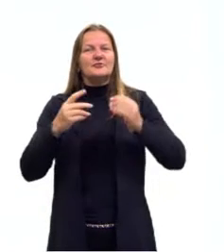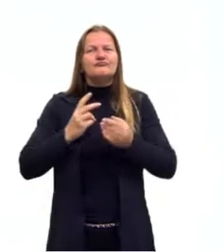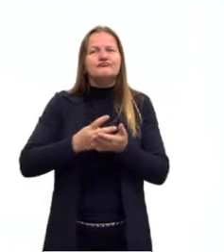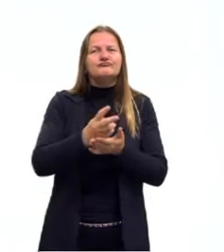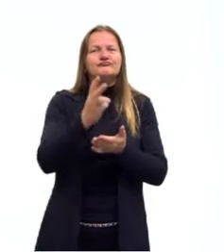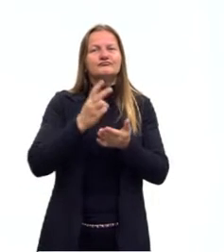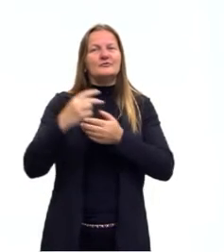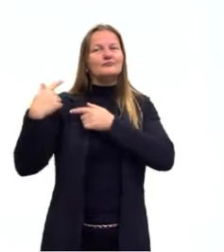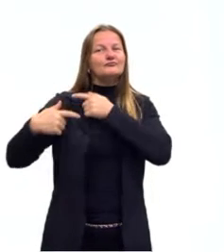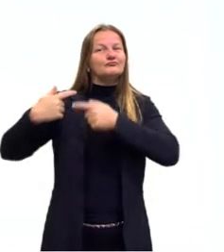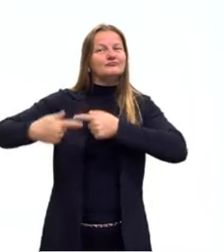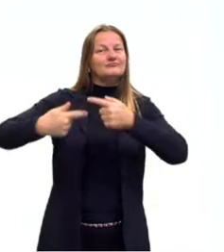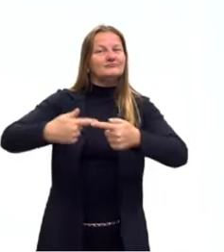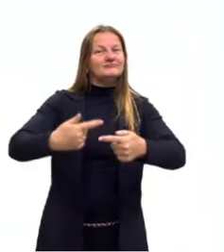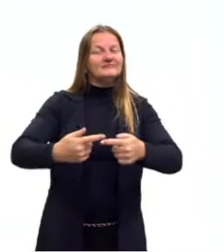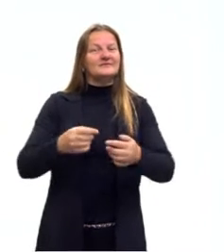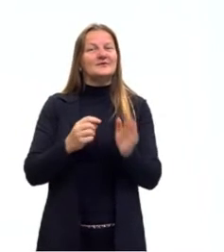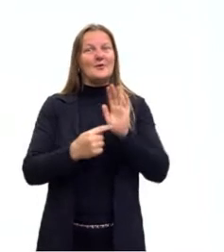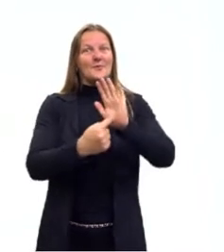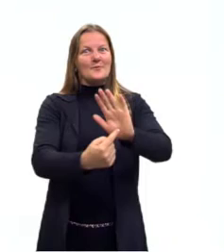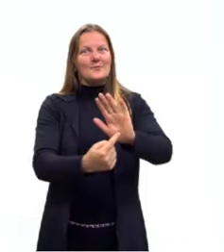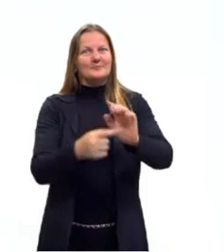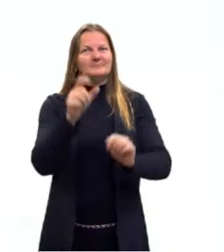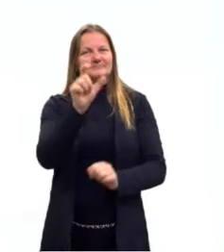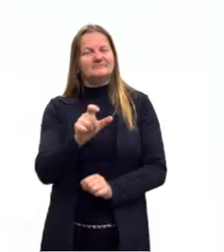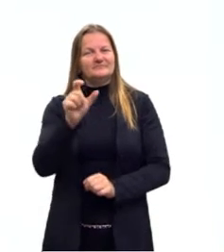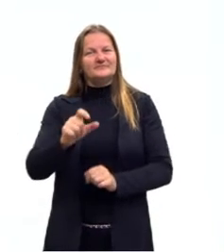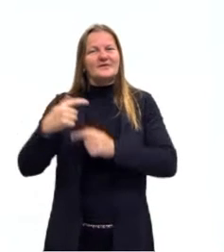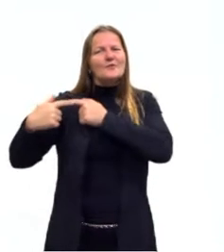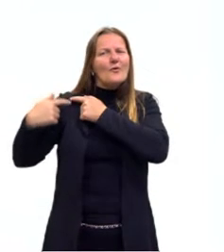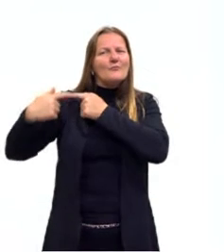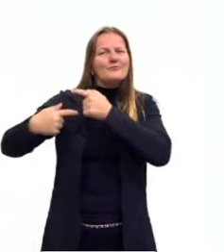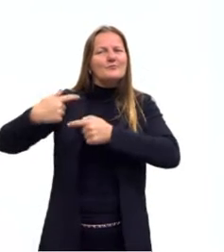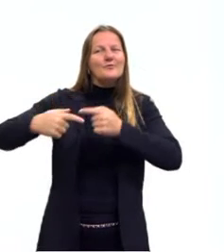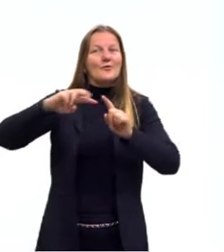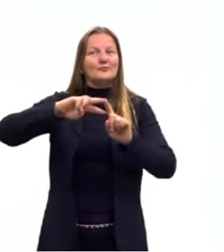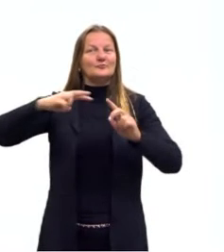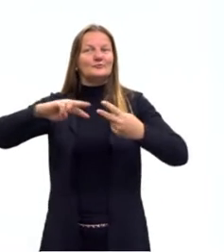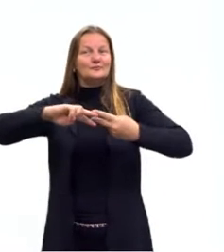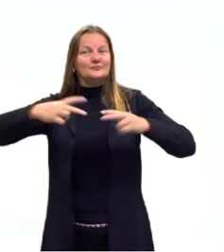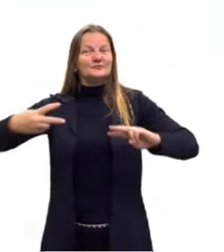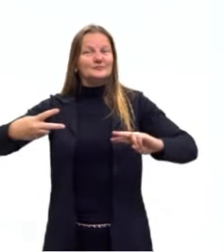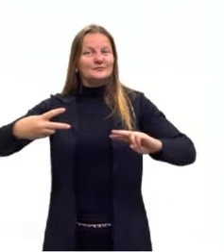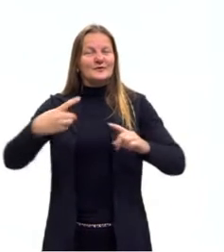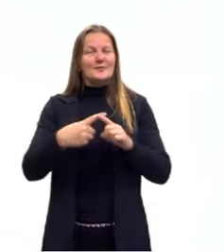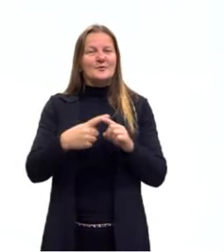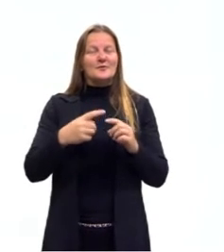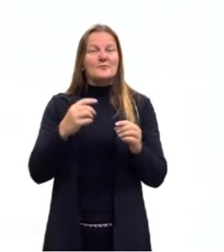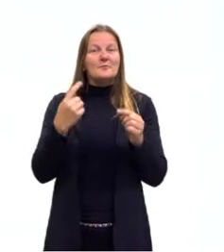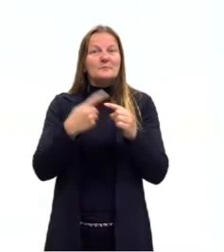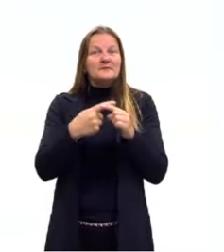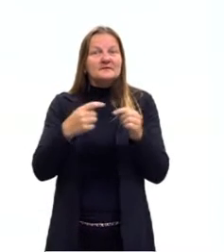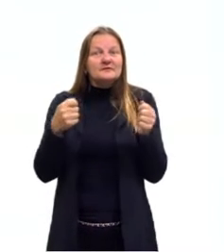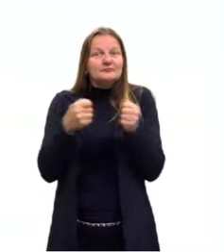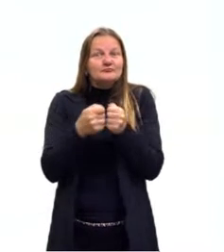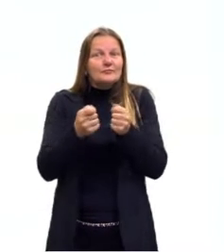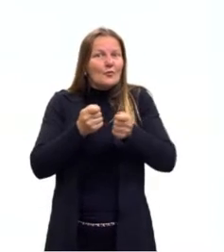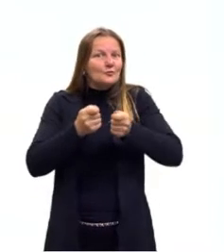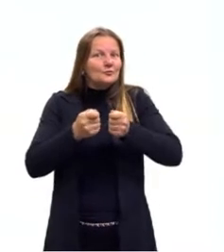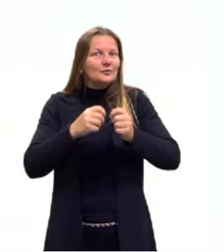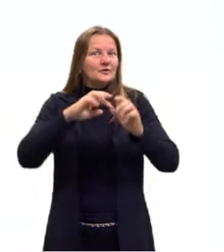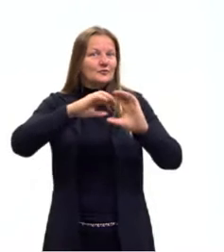se expressar e o tipo de herança genética que condiciona essa